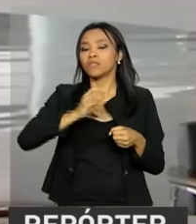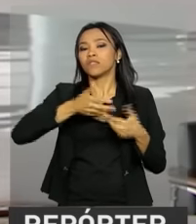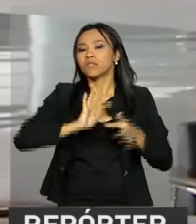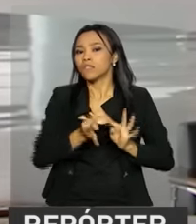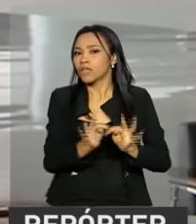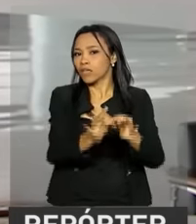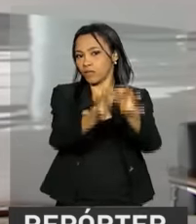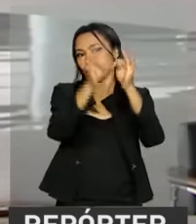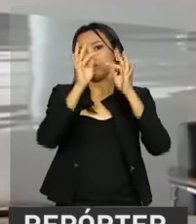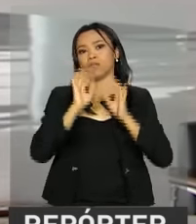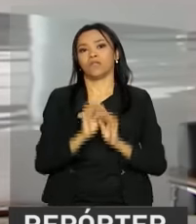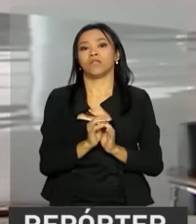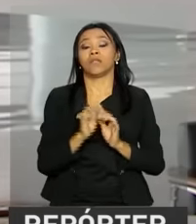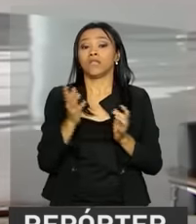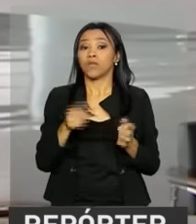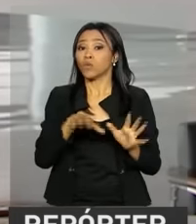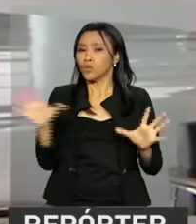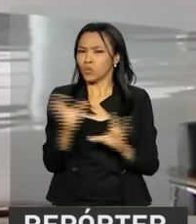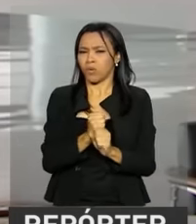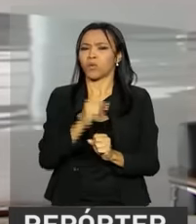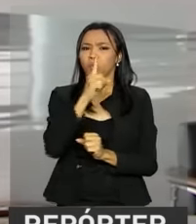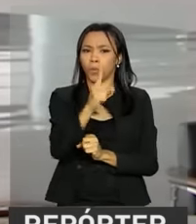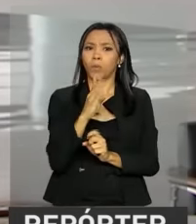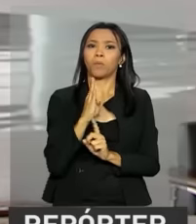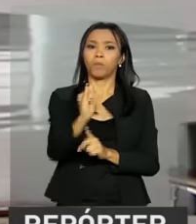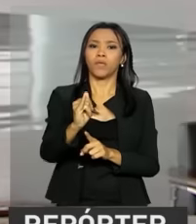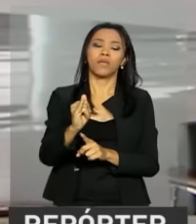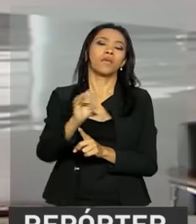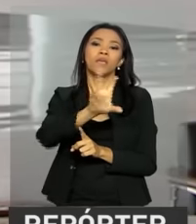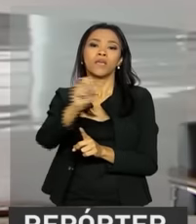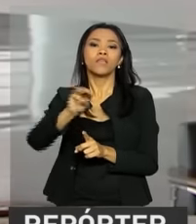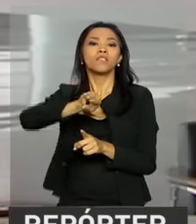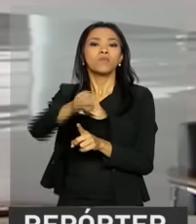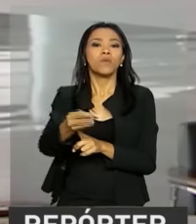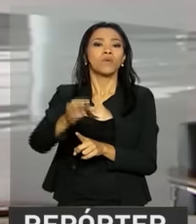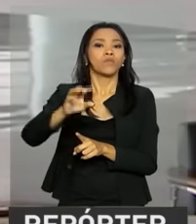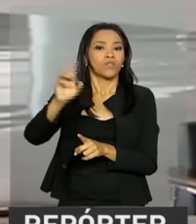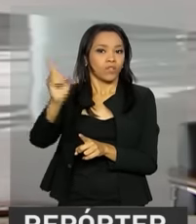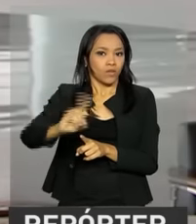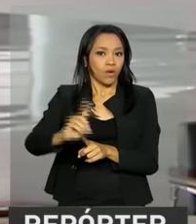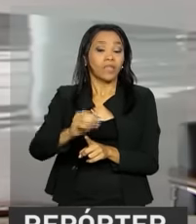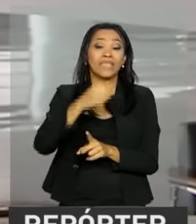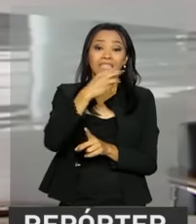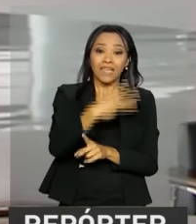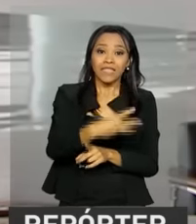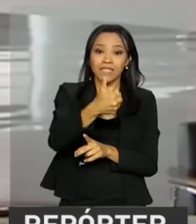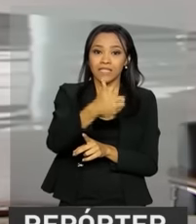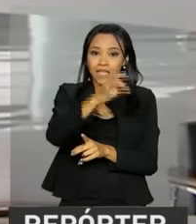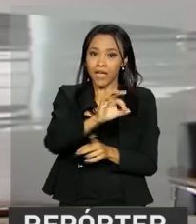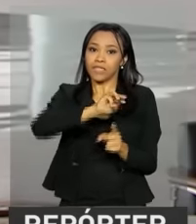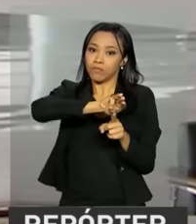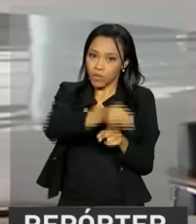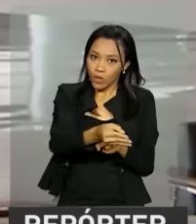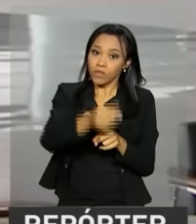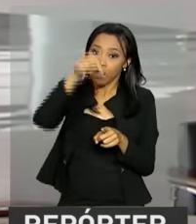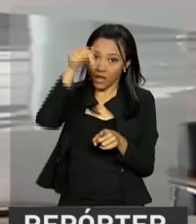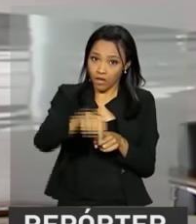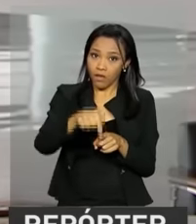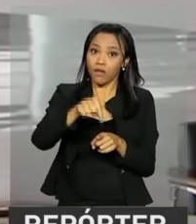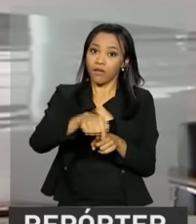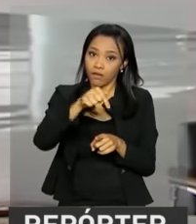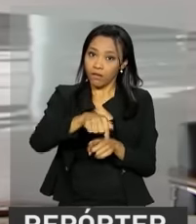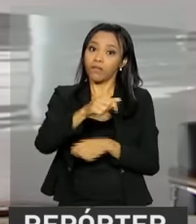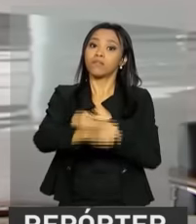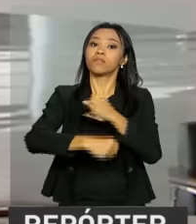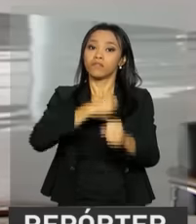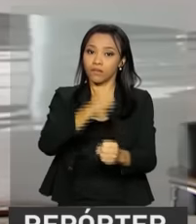do total de R bilhão me de dlar 310 milhões serão executados ainda em